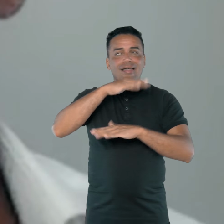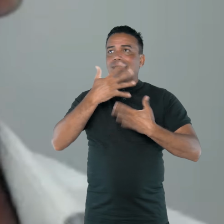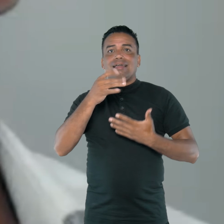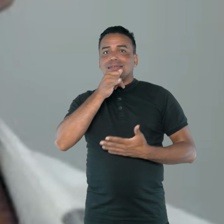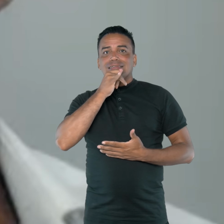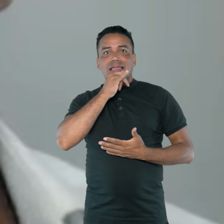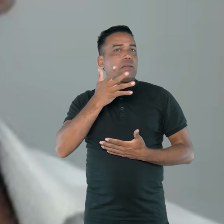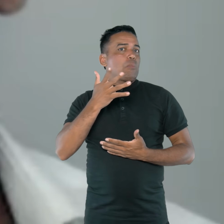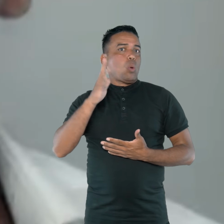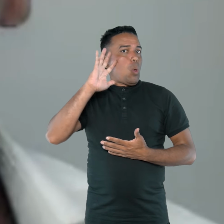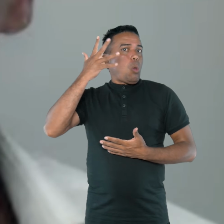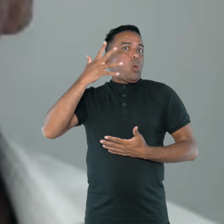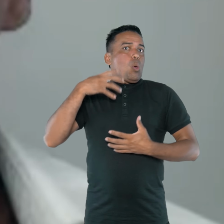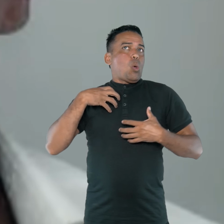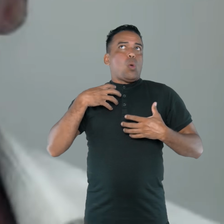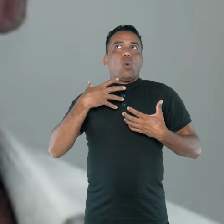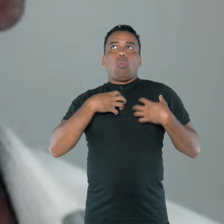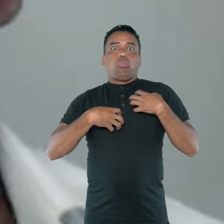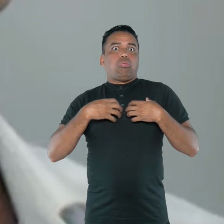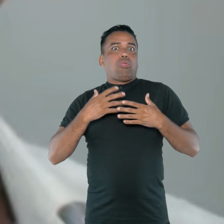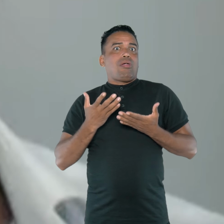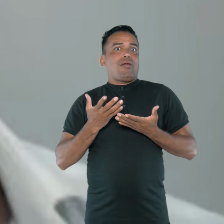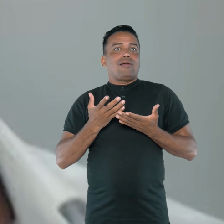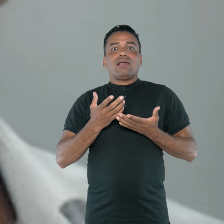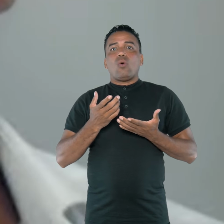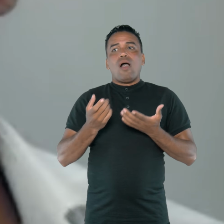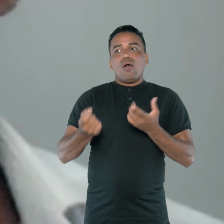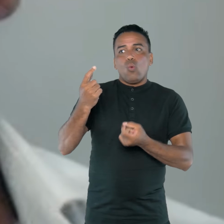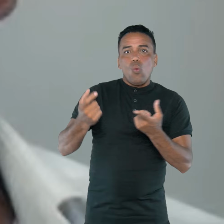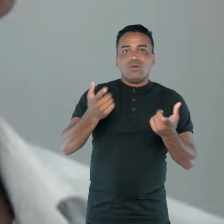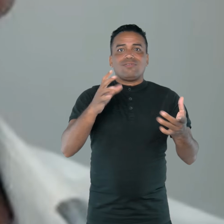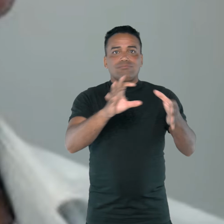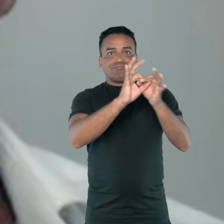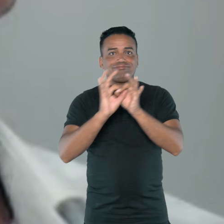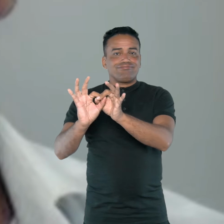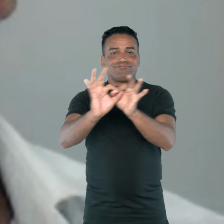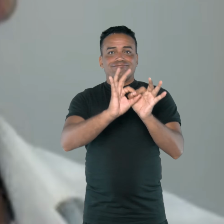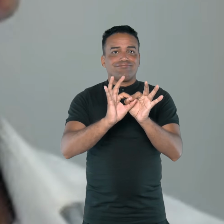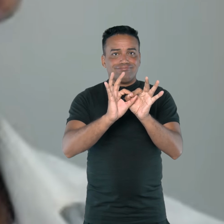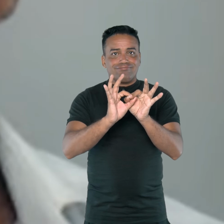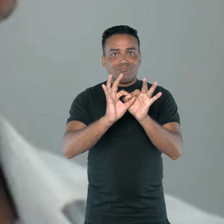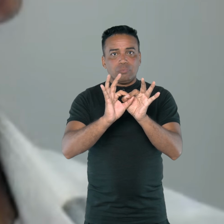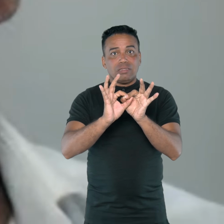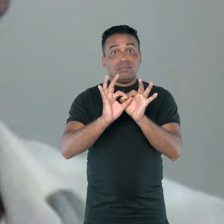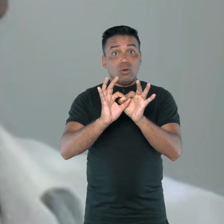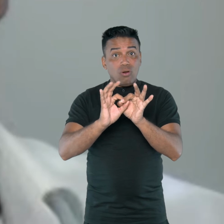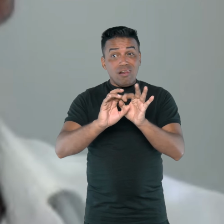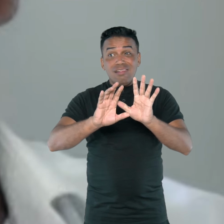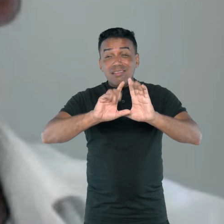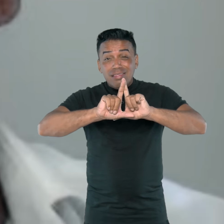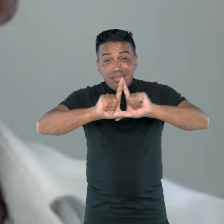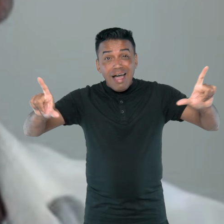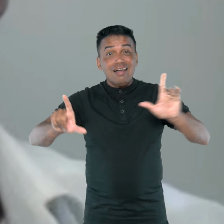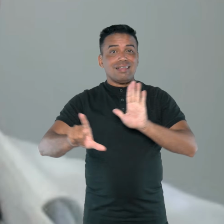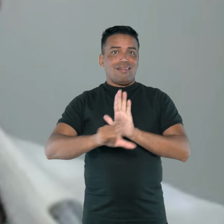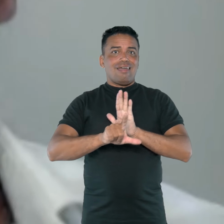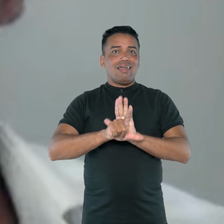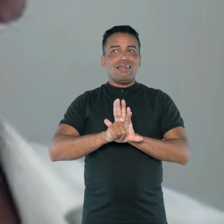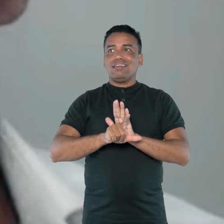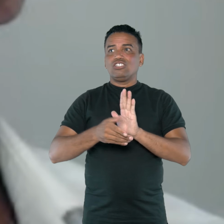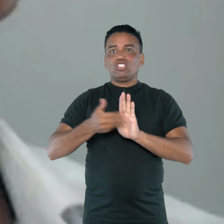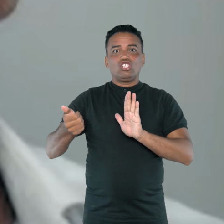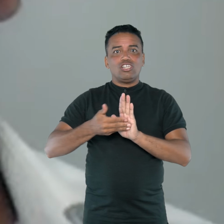acomoda. Uma a uma, as coisas vão sumindo. E nenhuma lei estanca a ferida dos